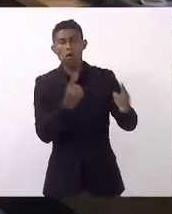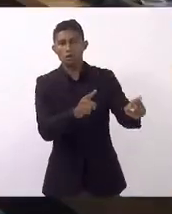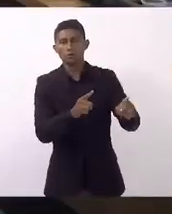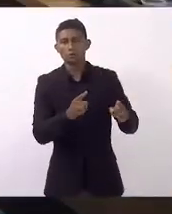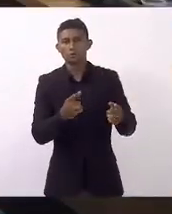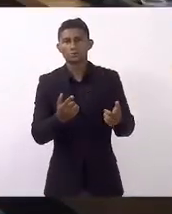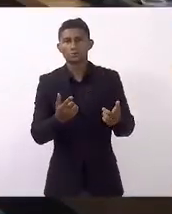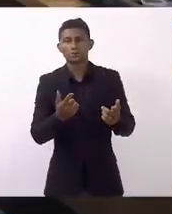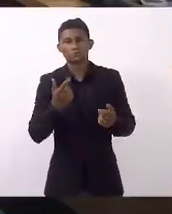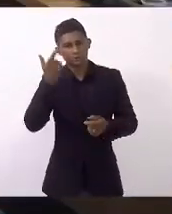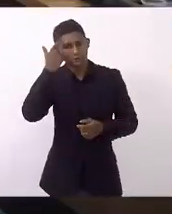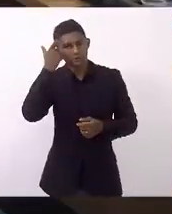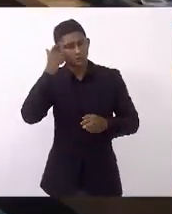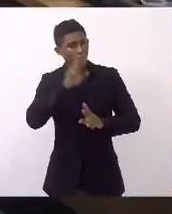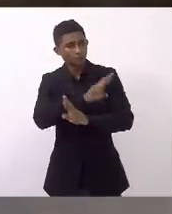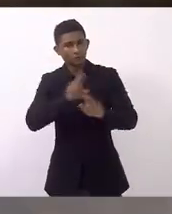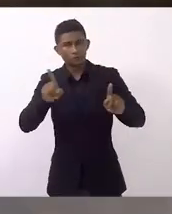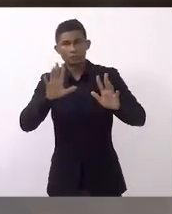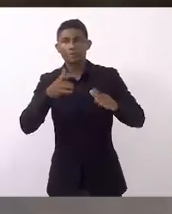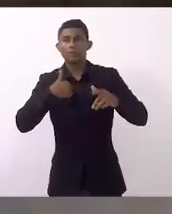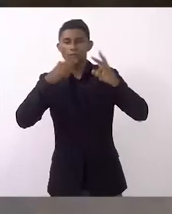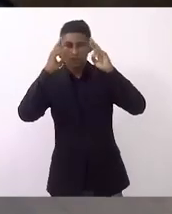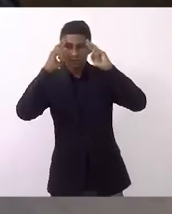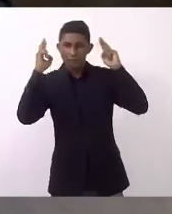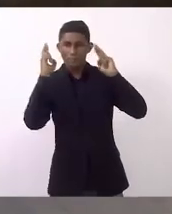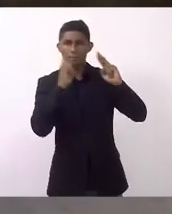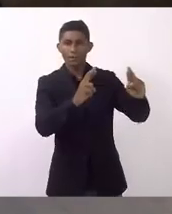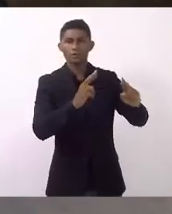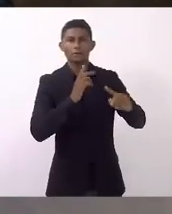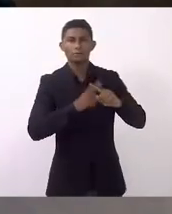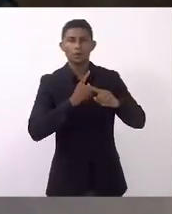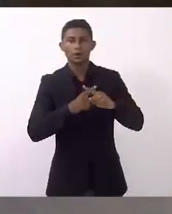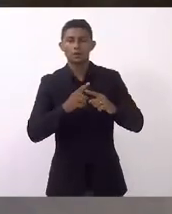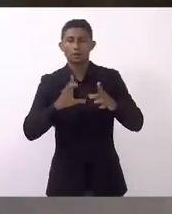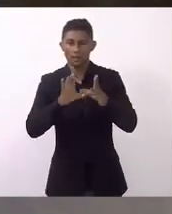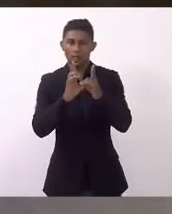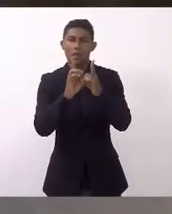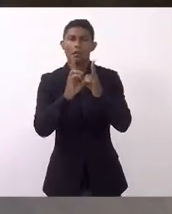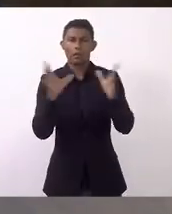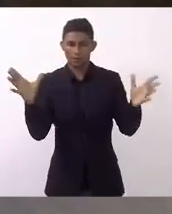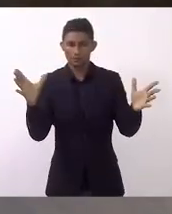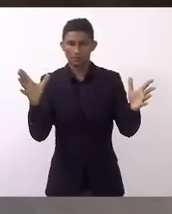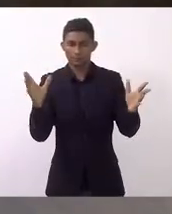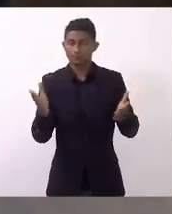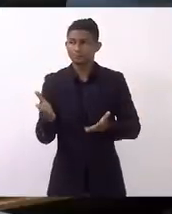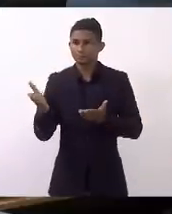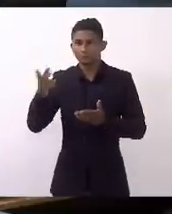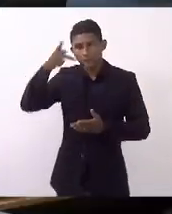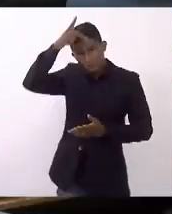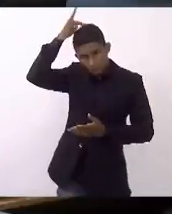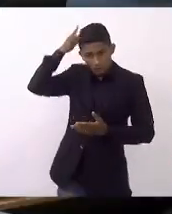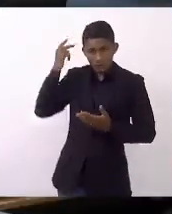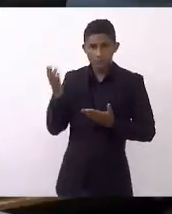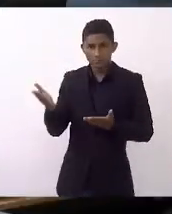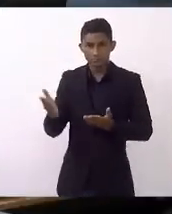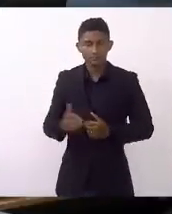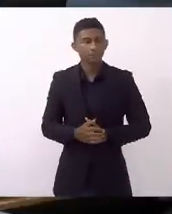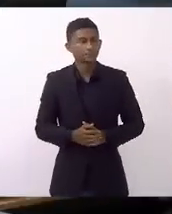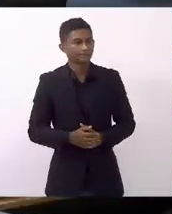contrário ideologicamente, mas respeito democraticamente a minha colega e os meus colegas. Deputado Luiz Paulo Paisaró, aparecer. Senhor